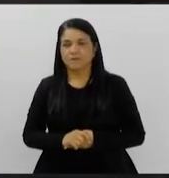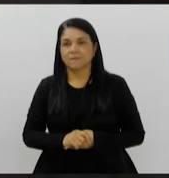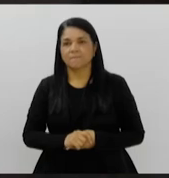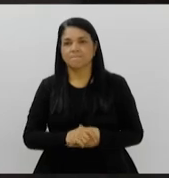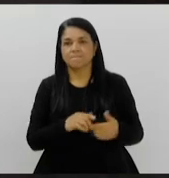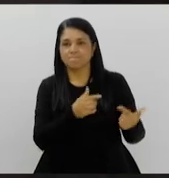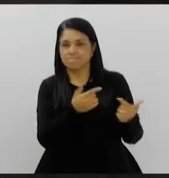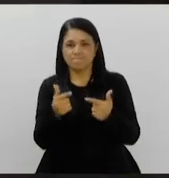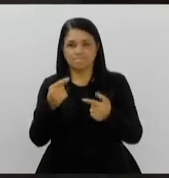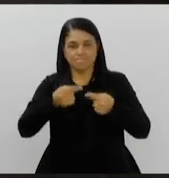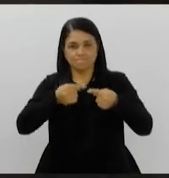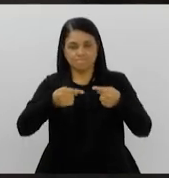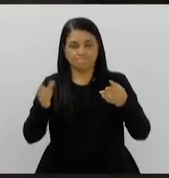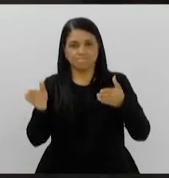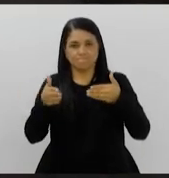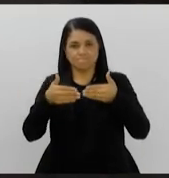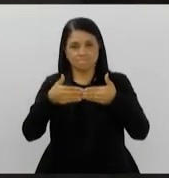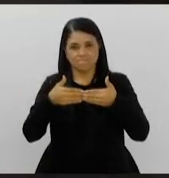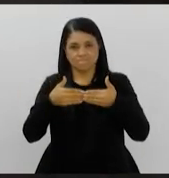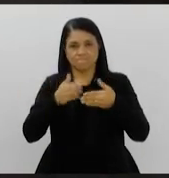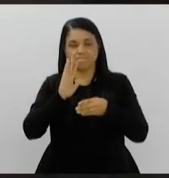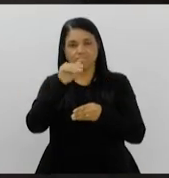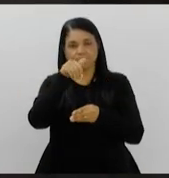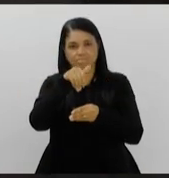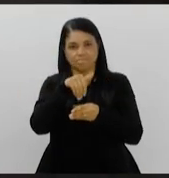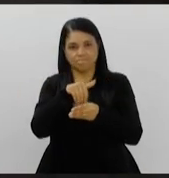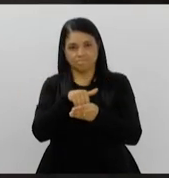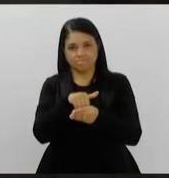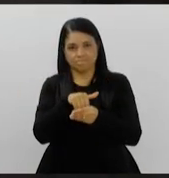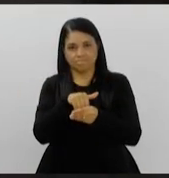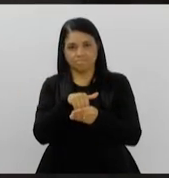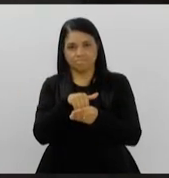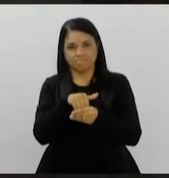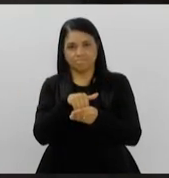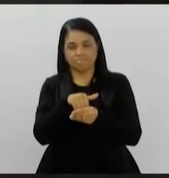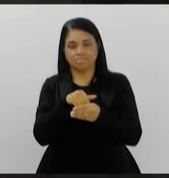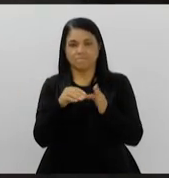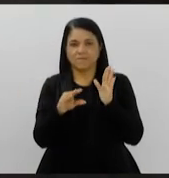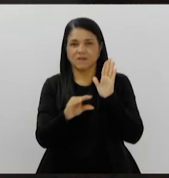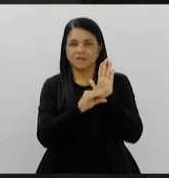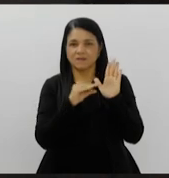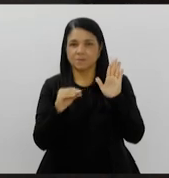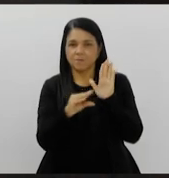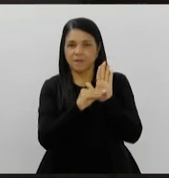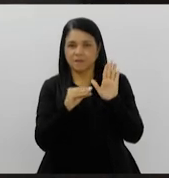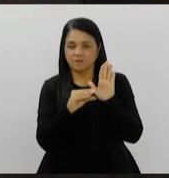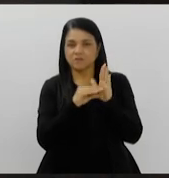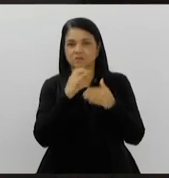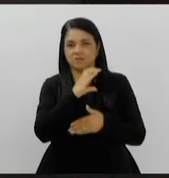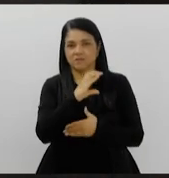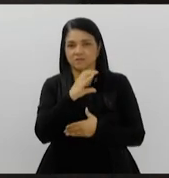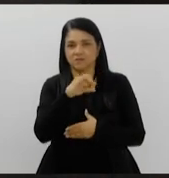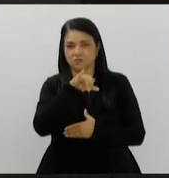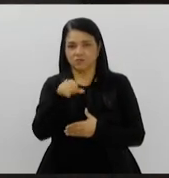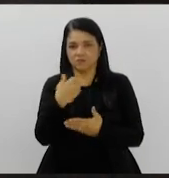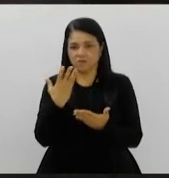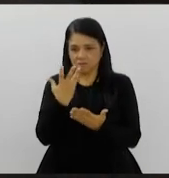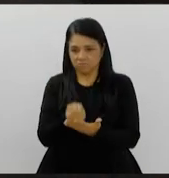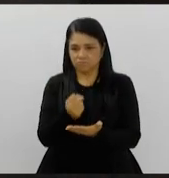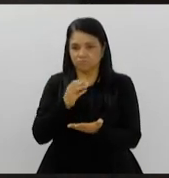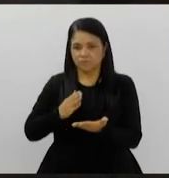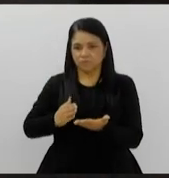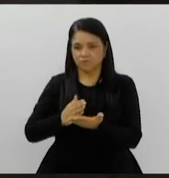9, mais que queira discutir, encerrada a discussão, em votação. As emendas da CCJ, senhores que aprovam, permaneçam como